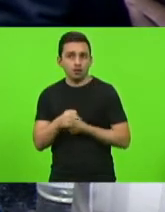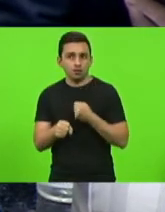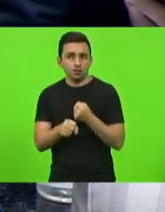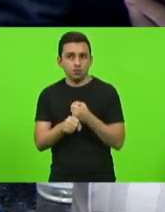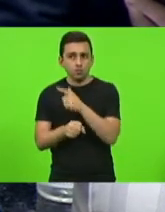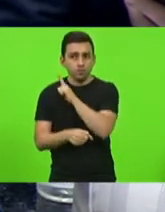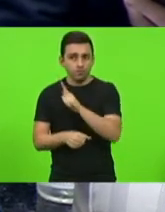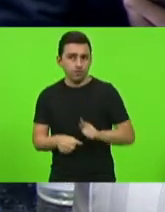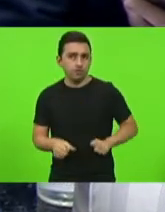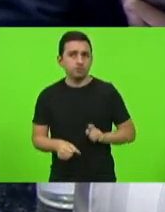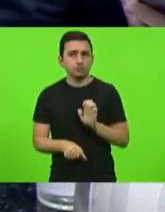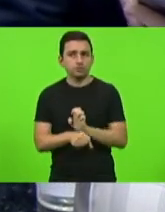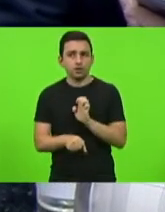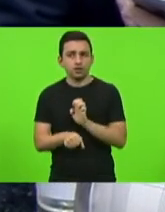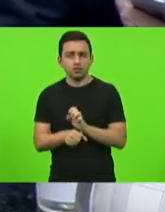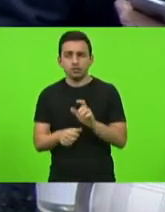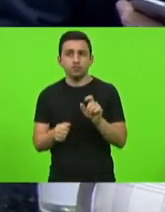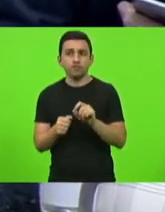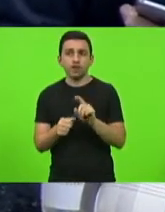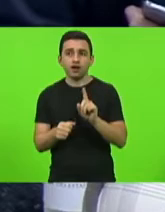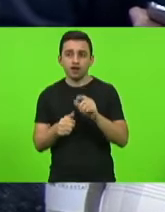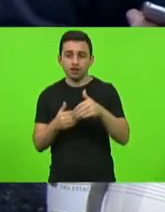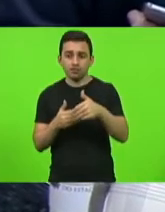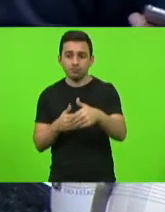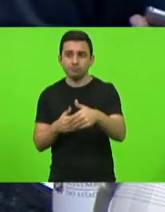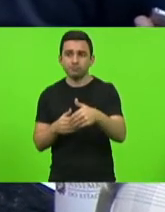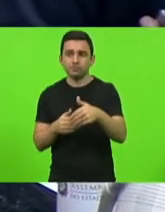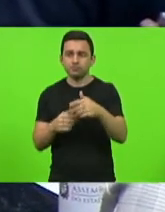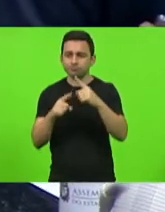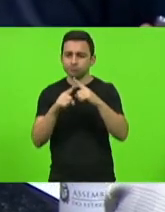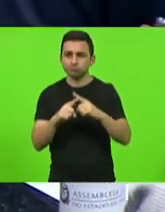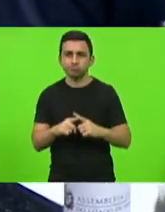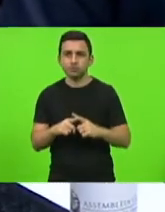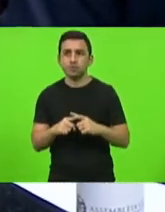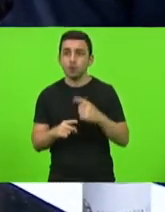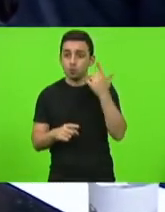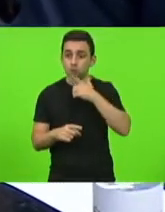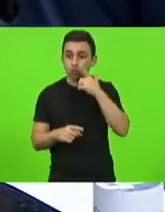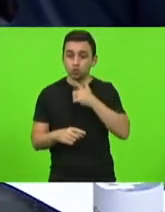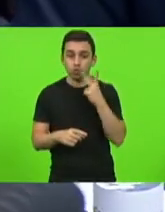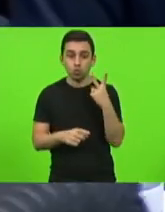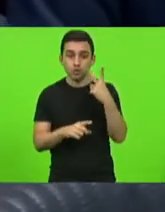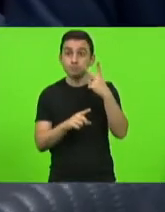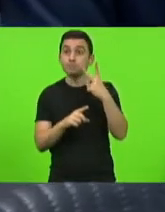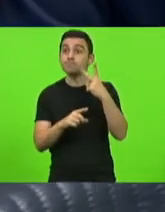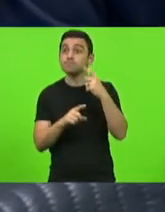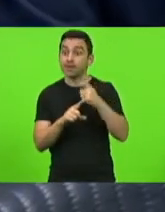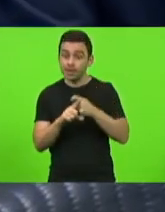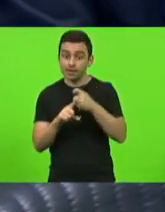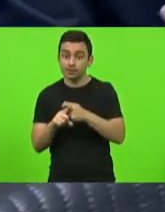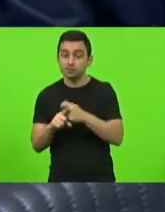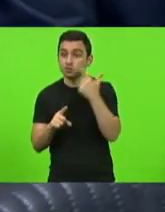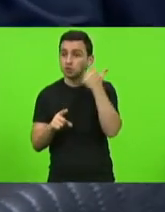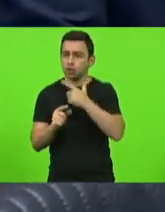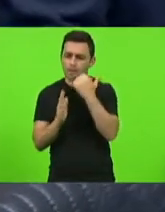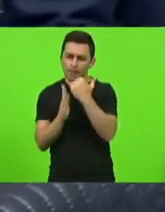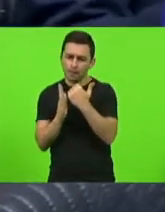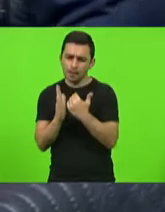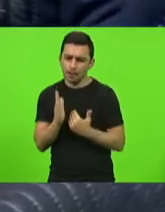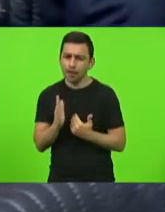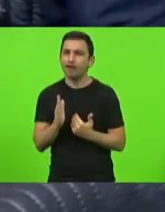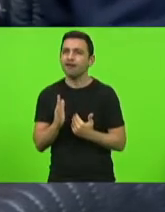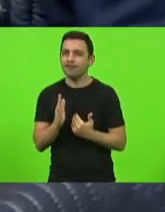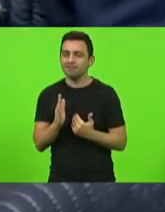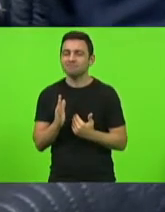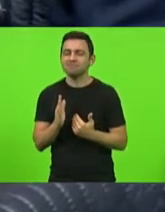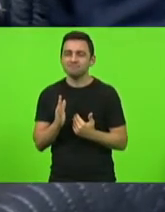Estado não faria as competições no Estado, e conseguiu fazer em 2 meses e meio um calendário que é feito no ano inteiro. Então, quero parabenizar por